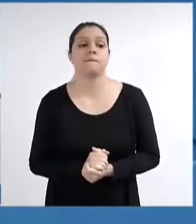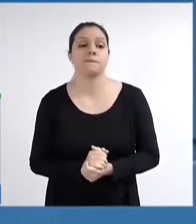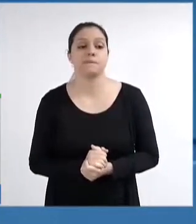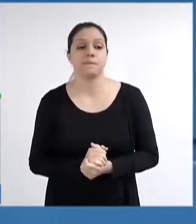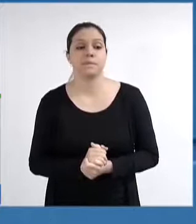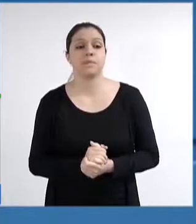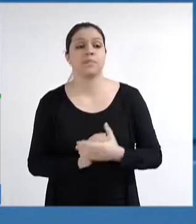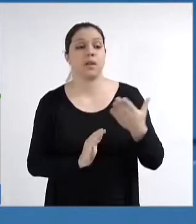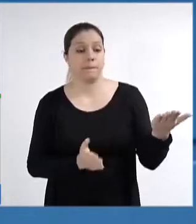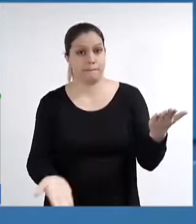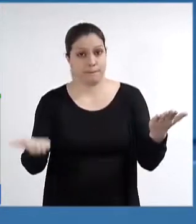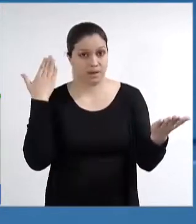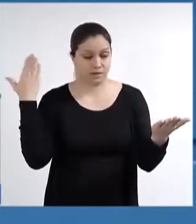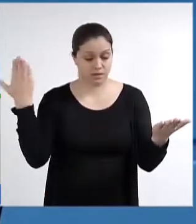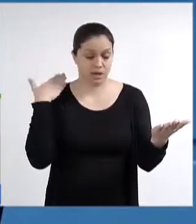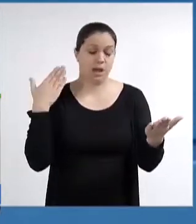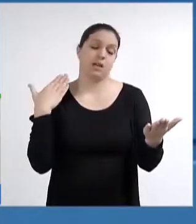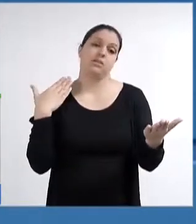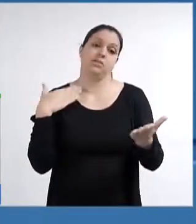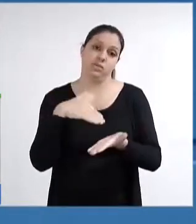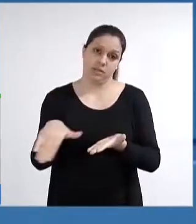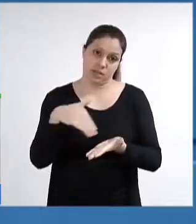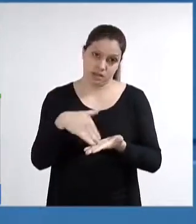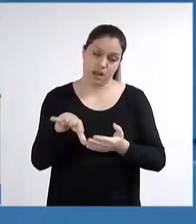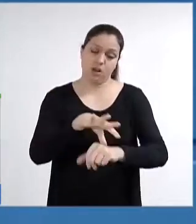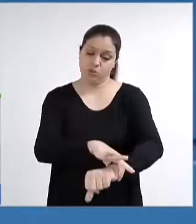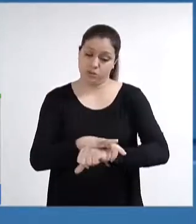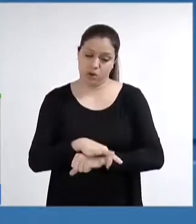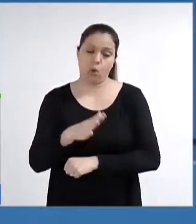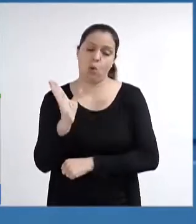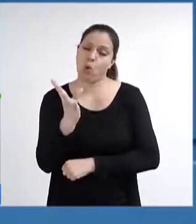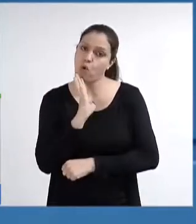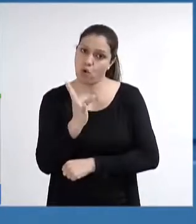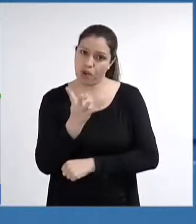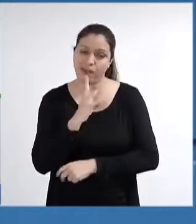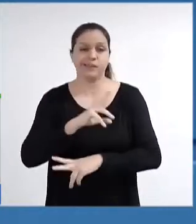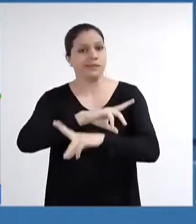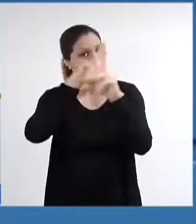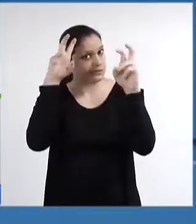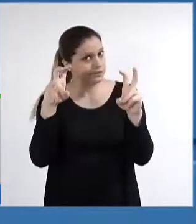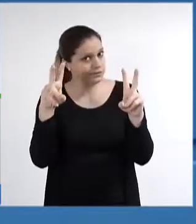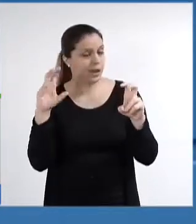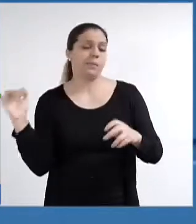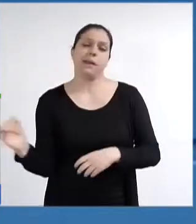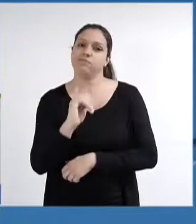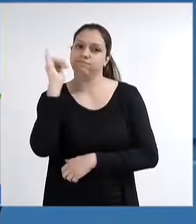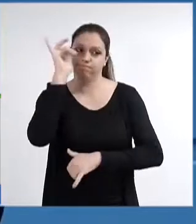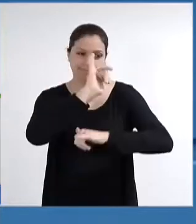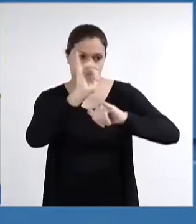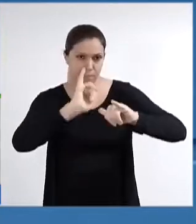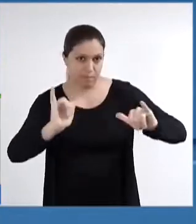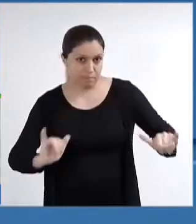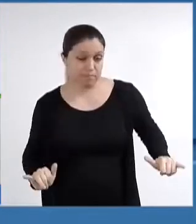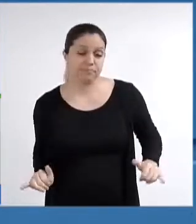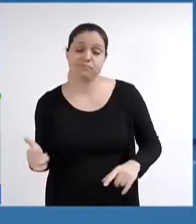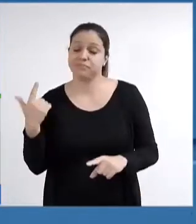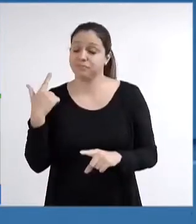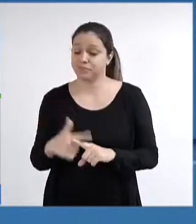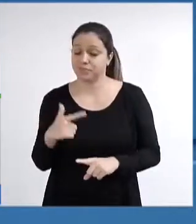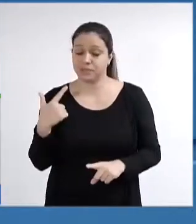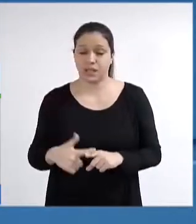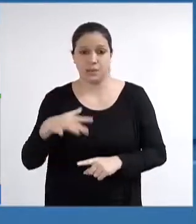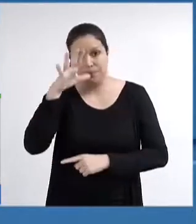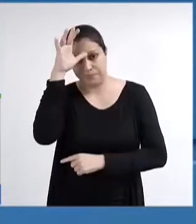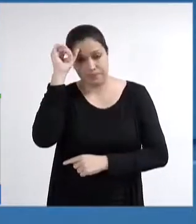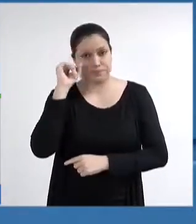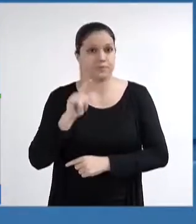já foi secretário de Segurança, conhece do assunto, é importante trazer esse assunto para essa casa, porque, infelizmente, o Mato Grosso